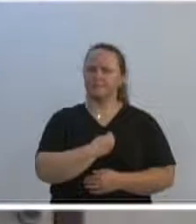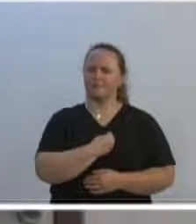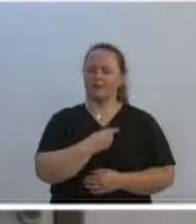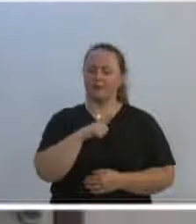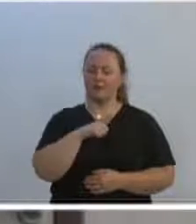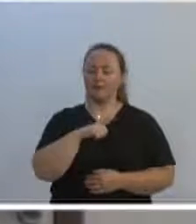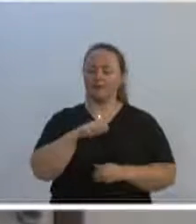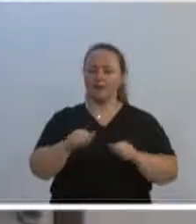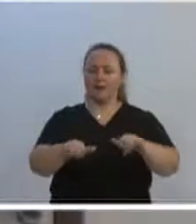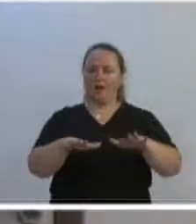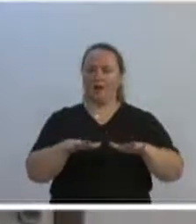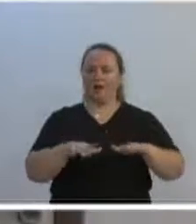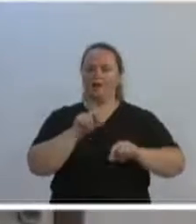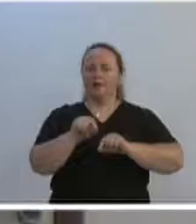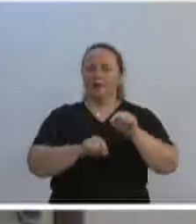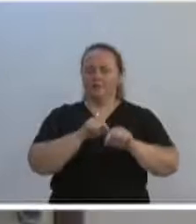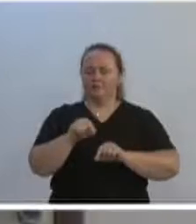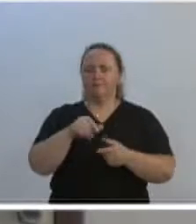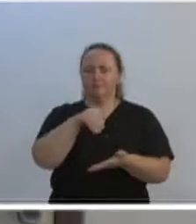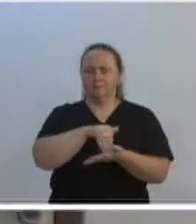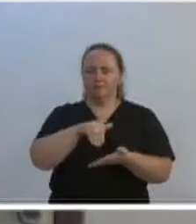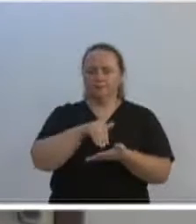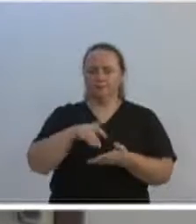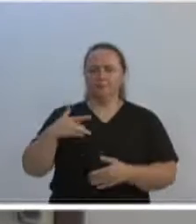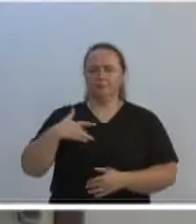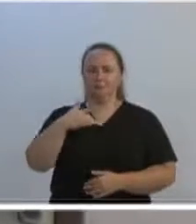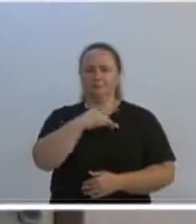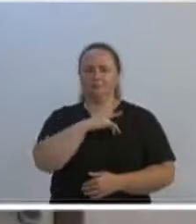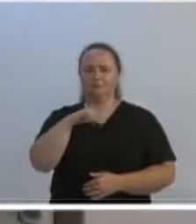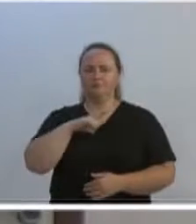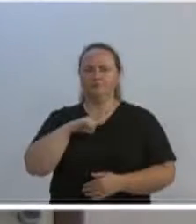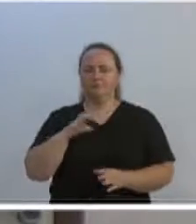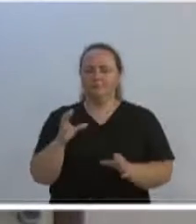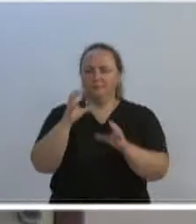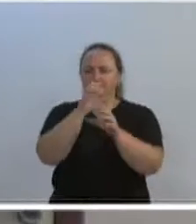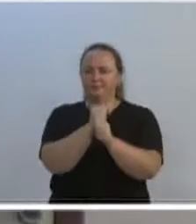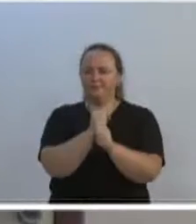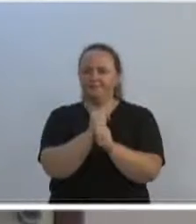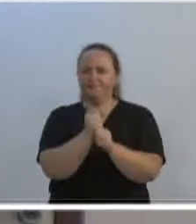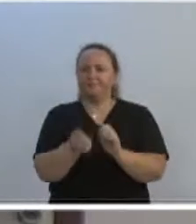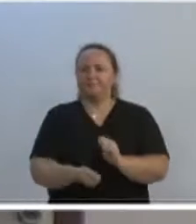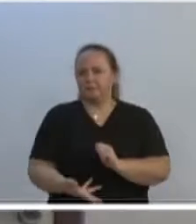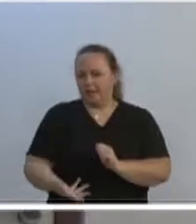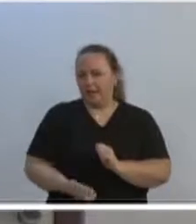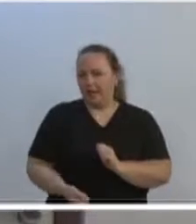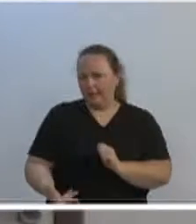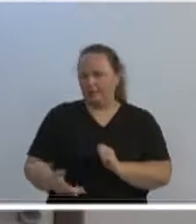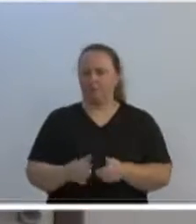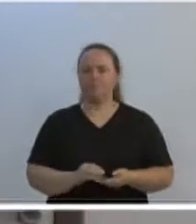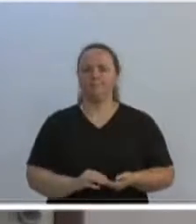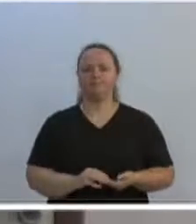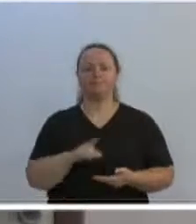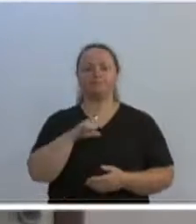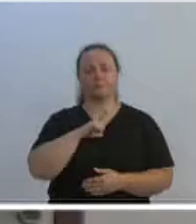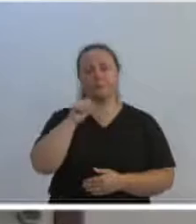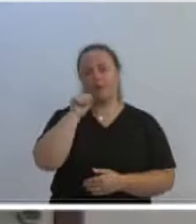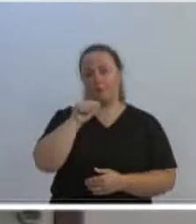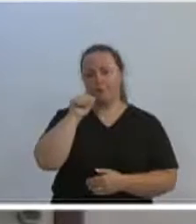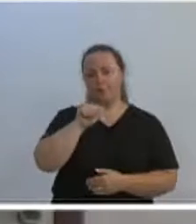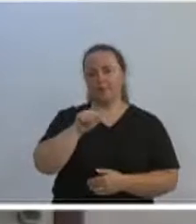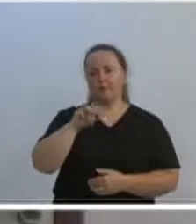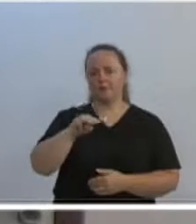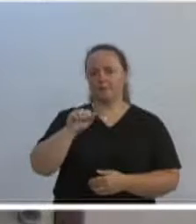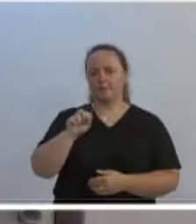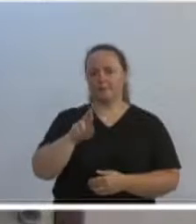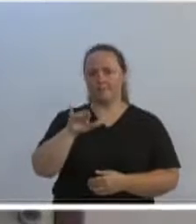de prestação de contas da Secretaria da Saúde. A secretária Maria Regina veio aqui fazer uma prestação de contas do